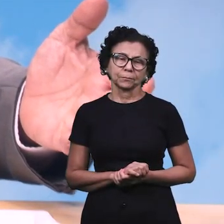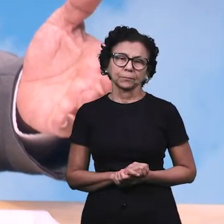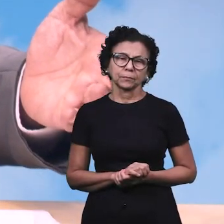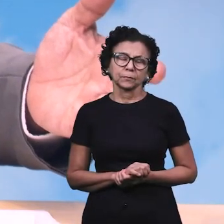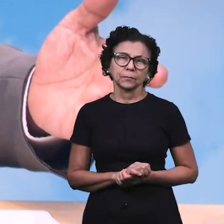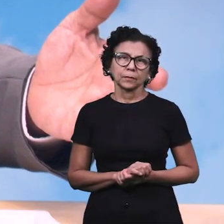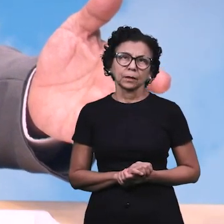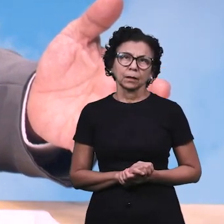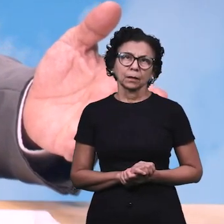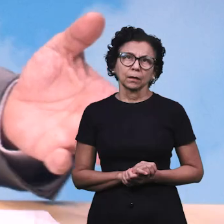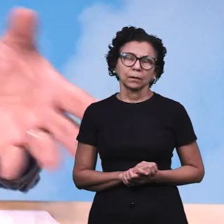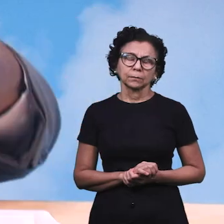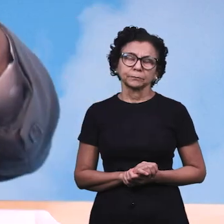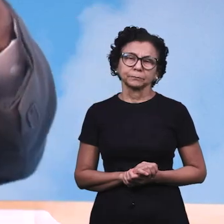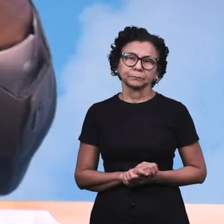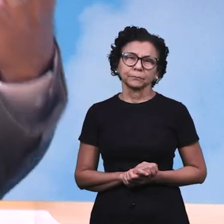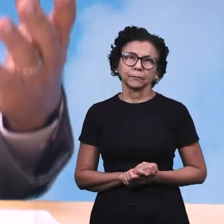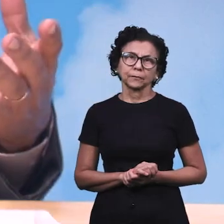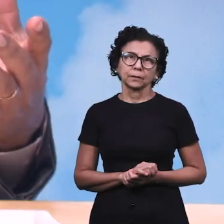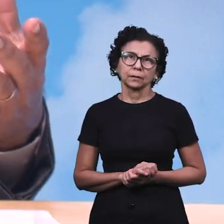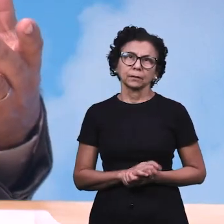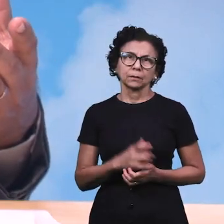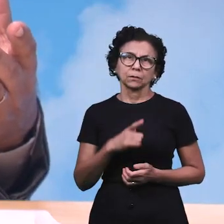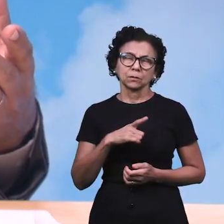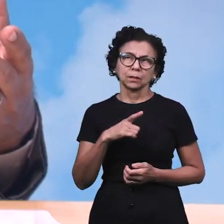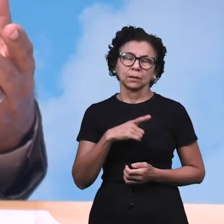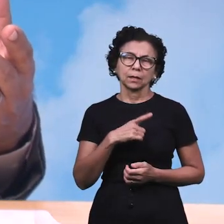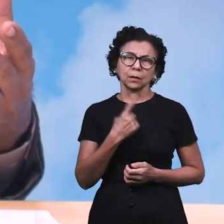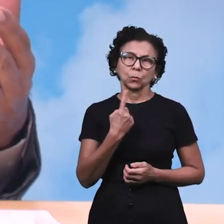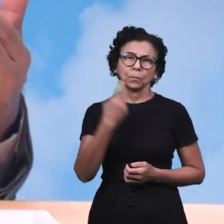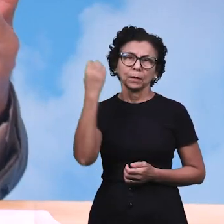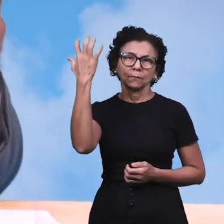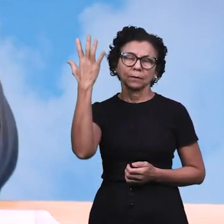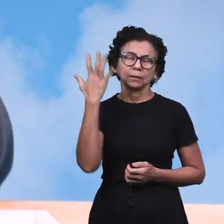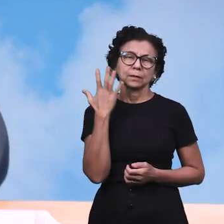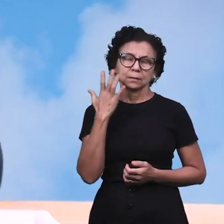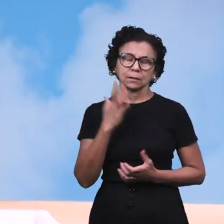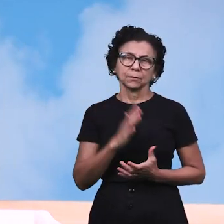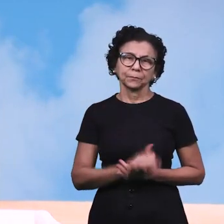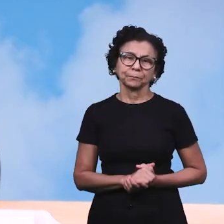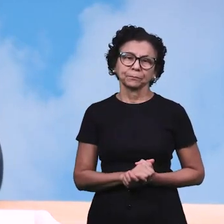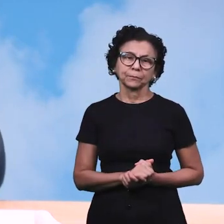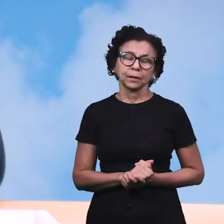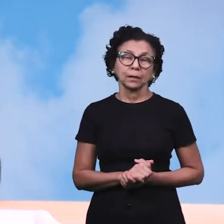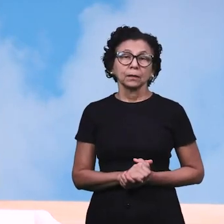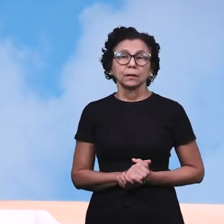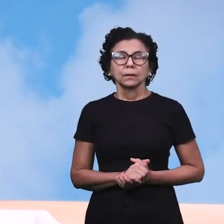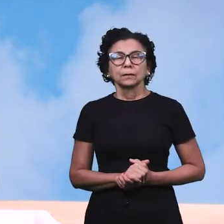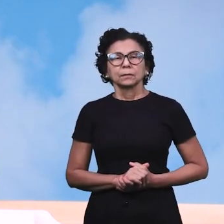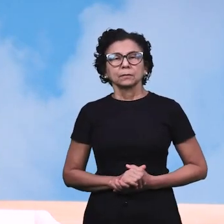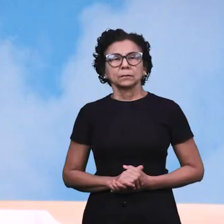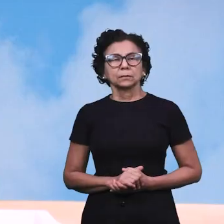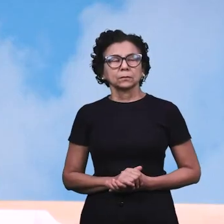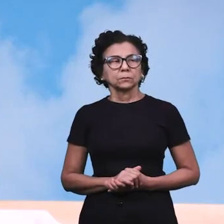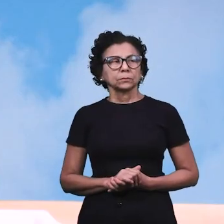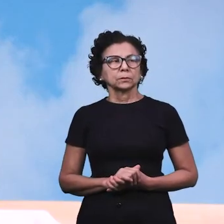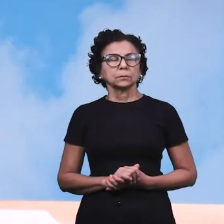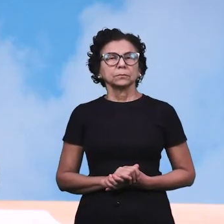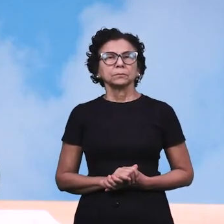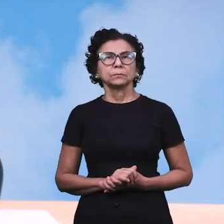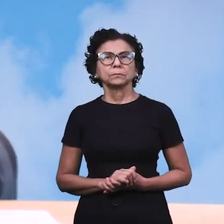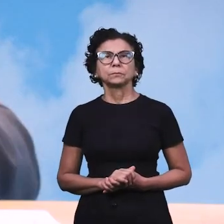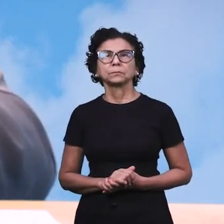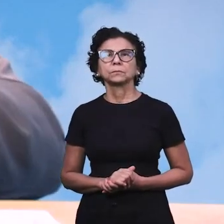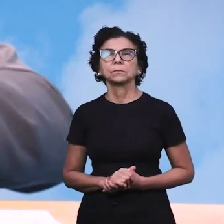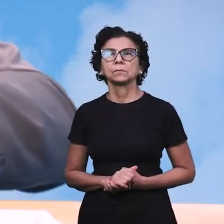Luciano, né, a história é muito grande, mas quando José fala para Faraó,